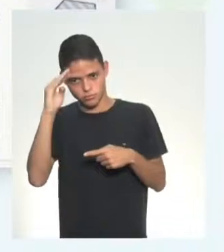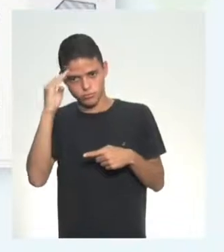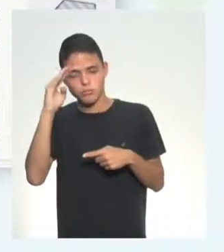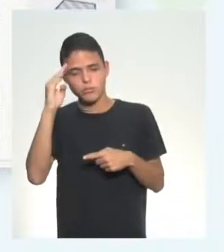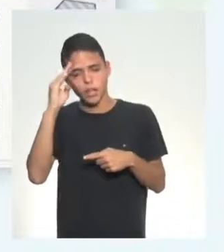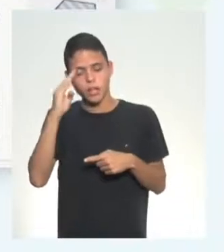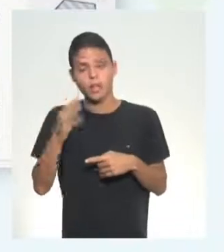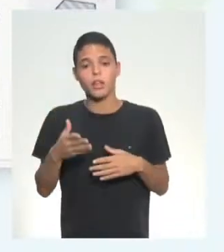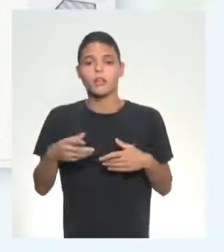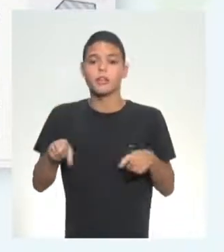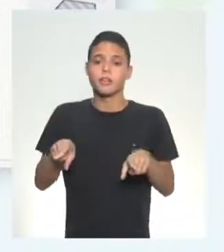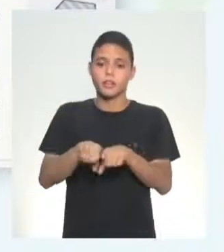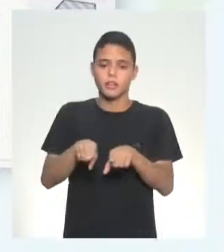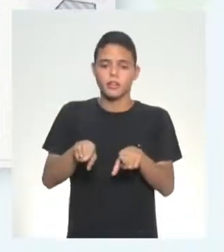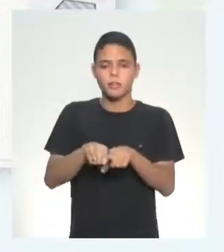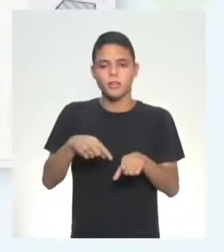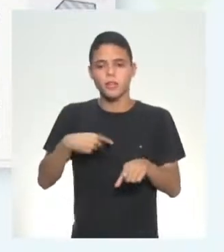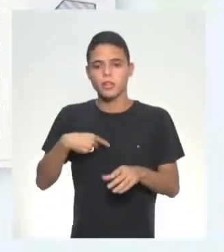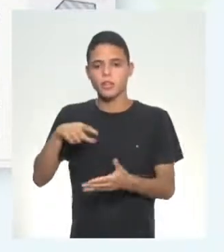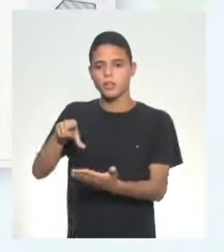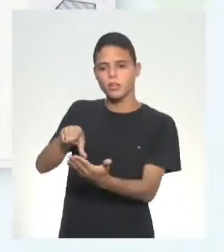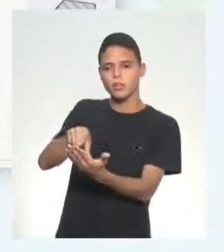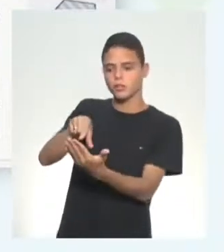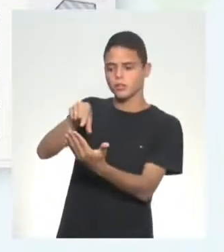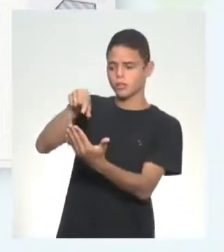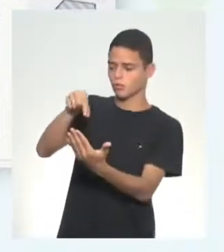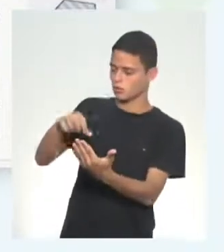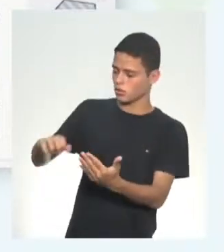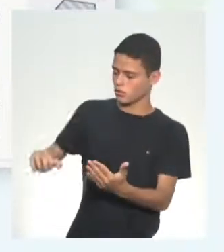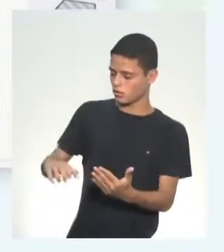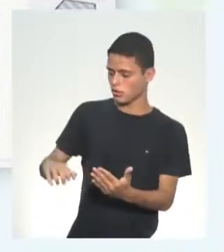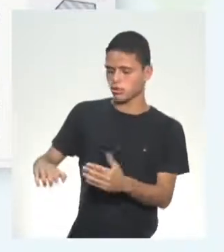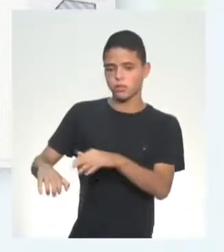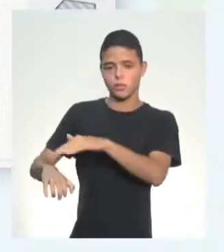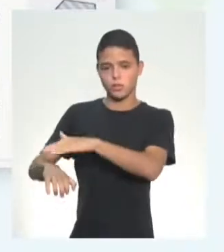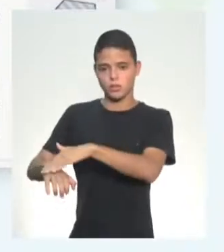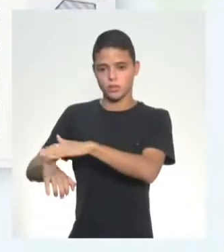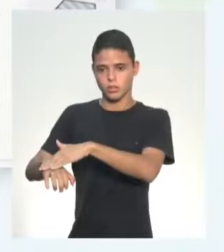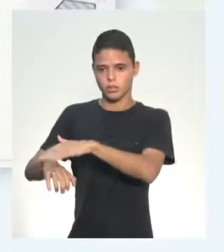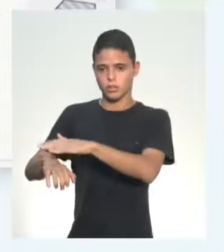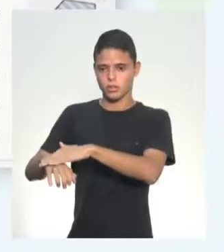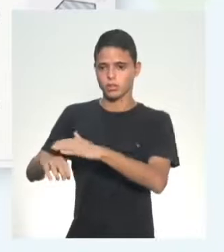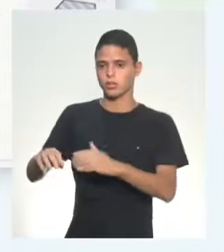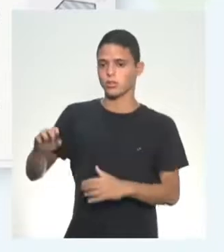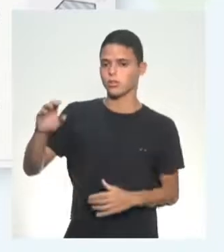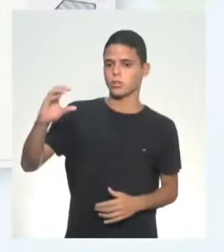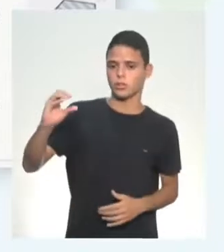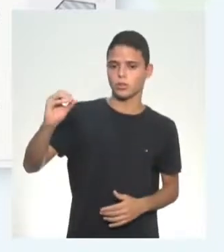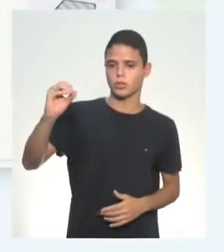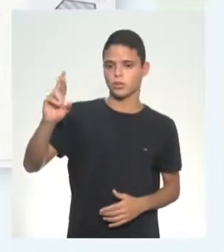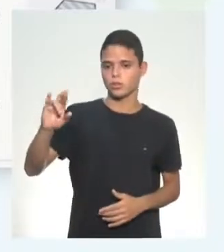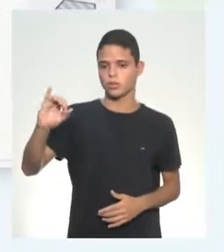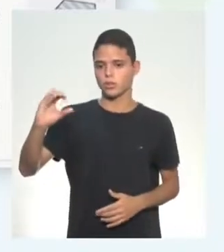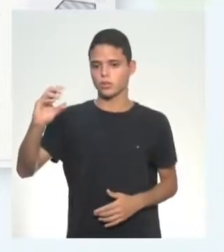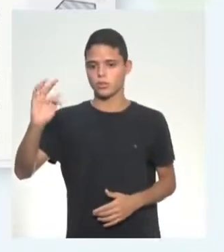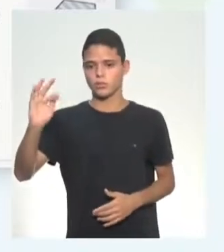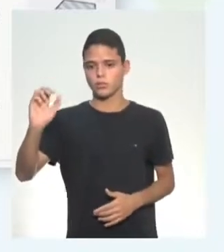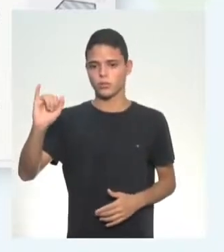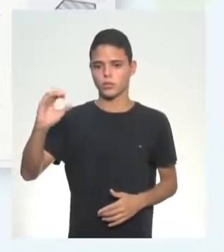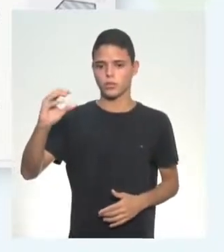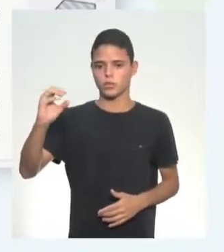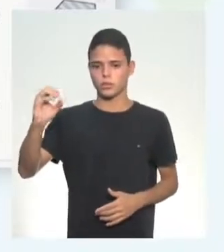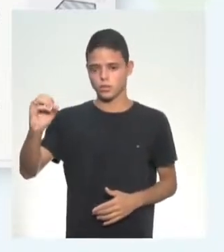ainda, eu vou selecionar aqui do lado direito o botão chamado orifício. Eu vou transformar essa peça